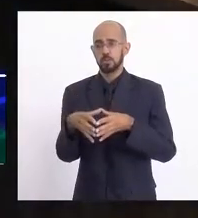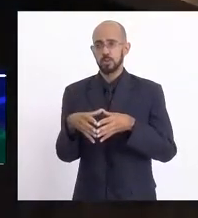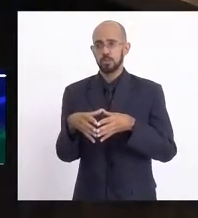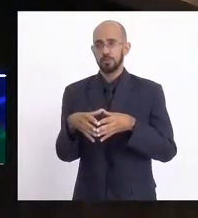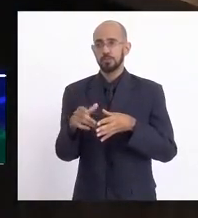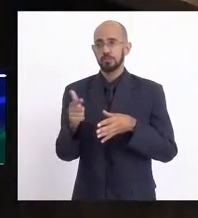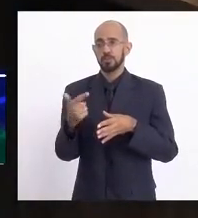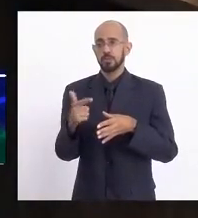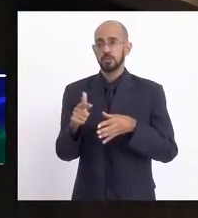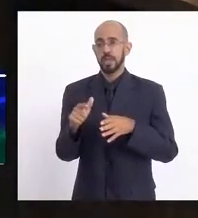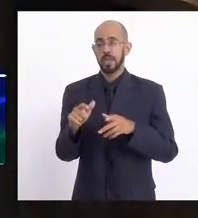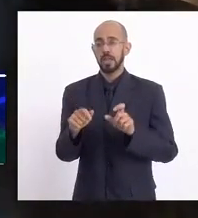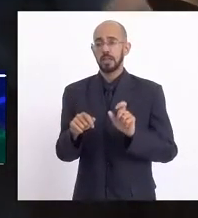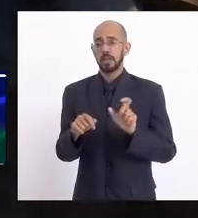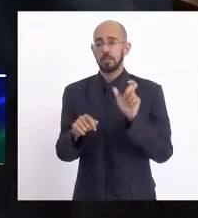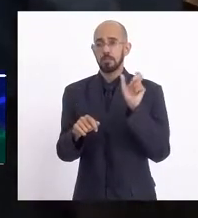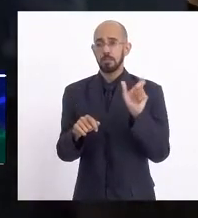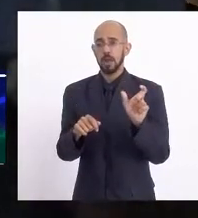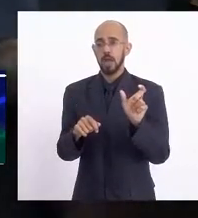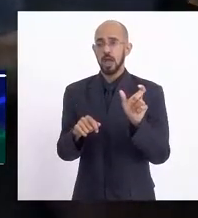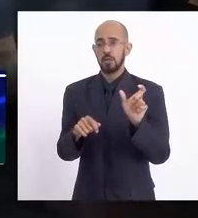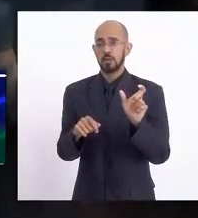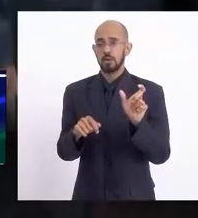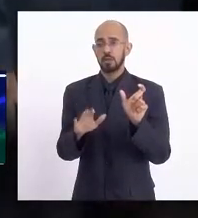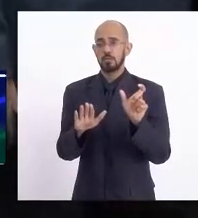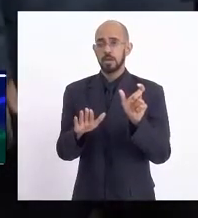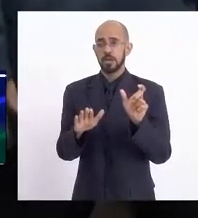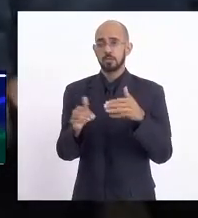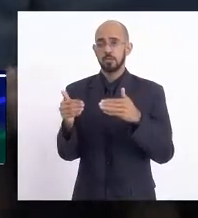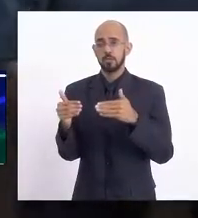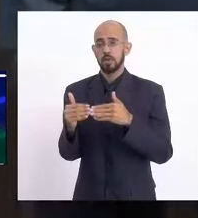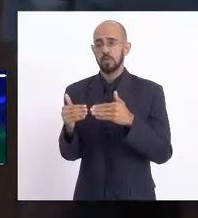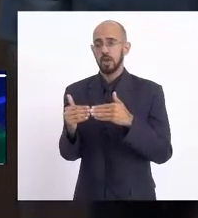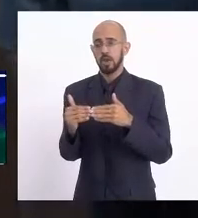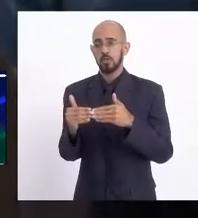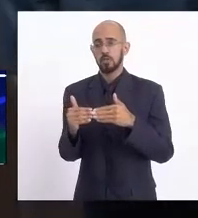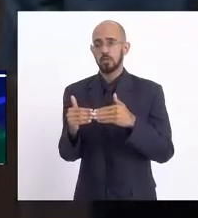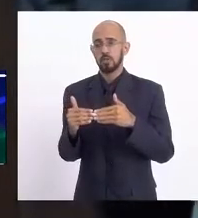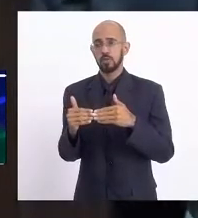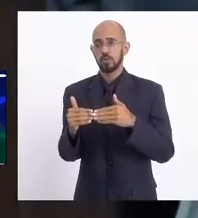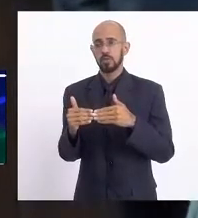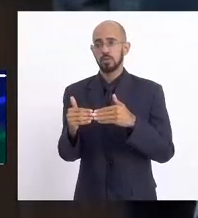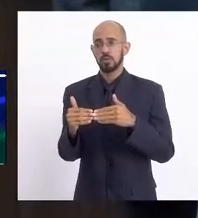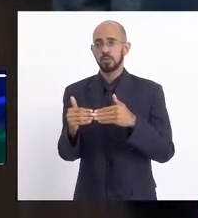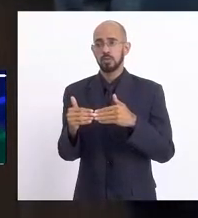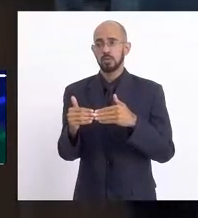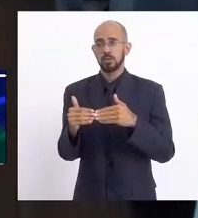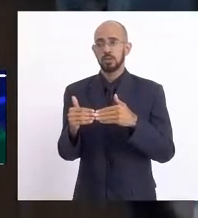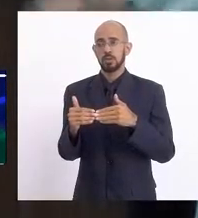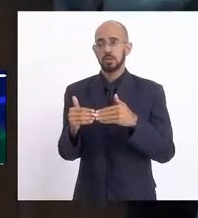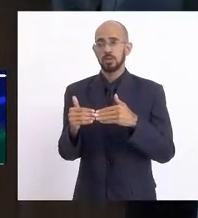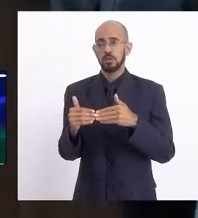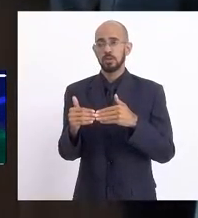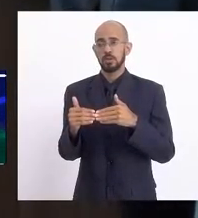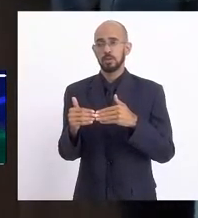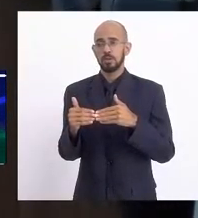está escrito, mas recebeu parecer favorável. Tanto recebeu que ela está no